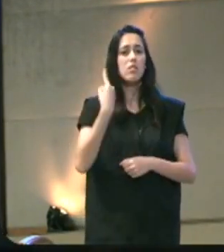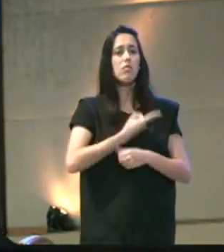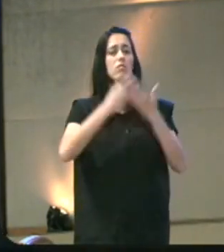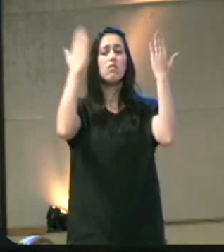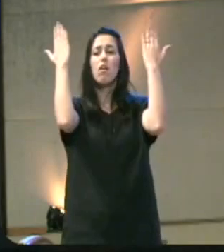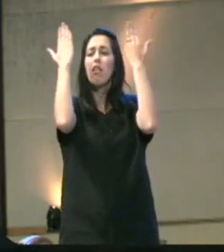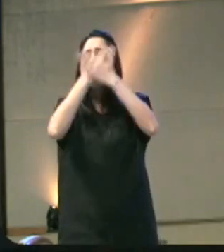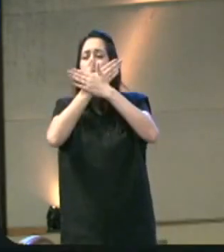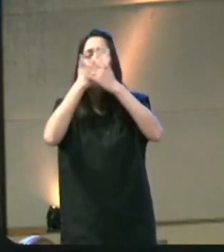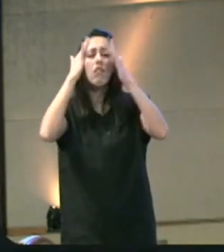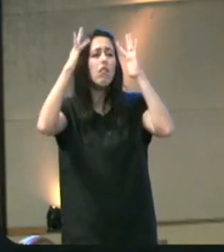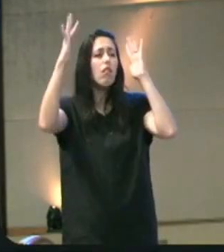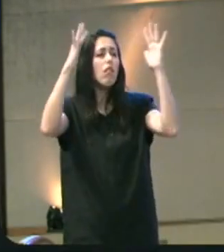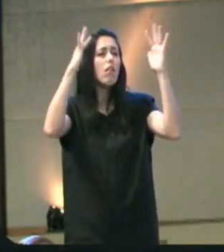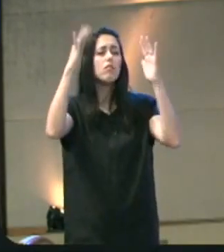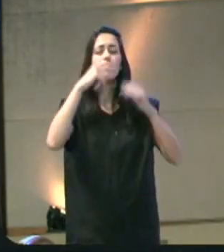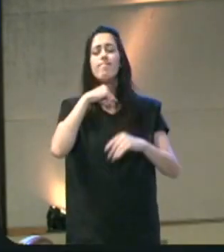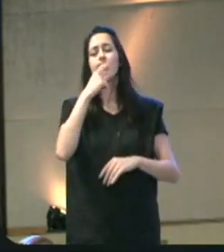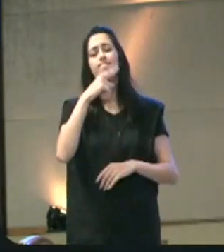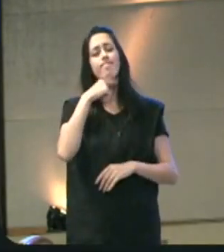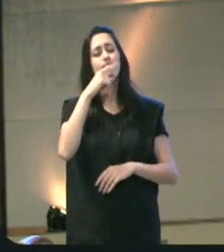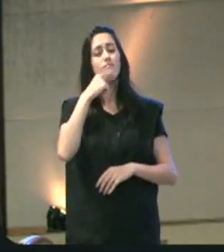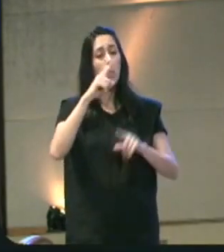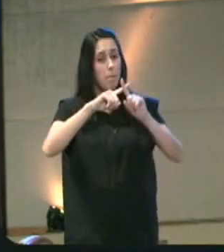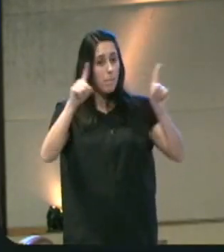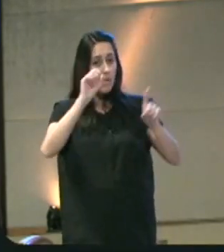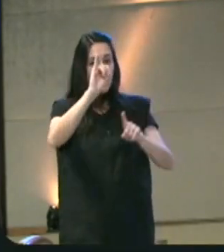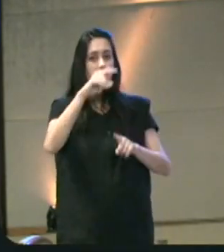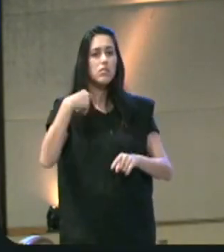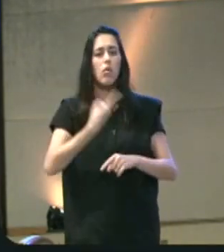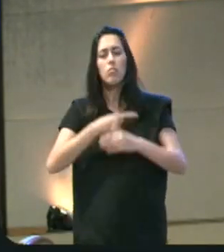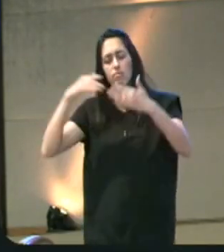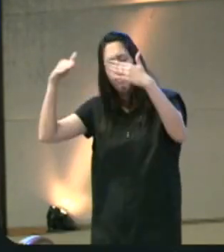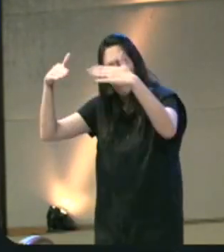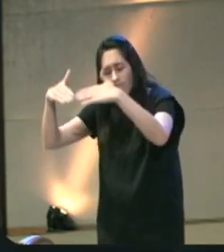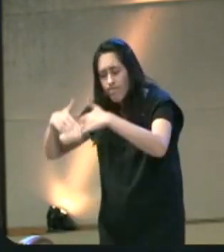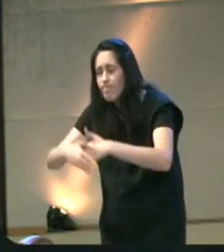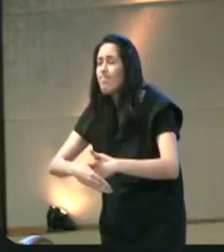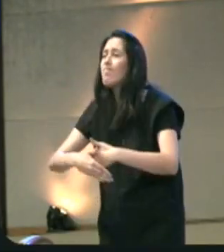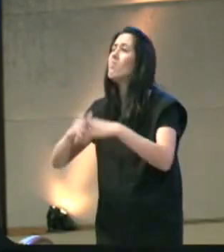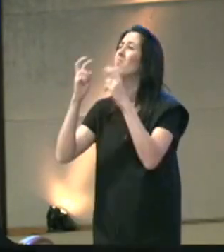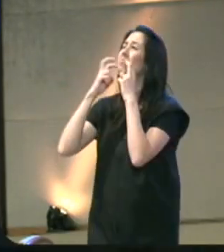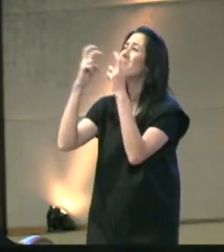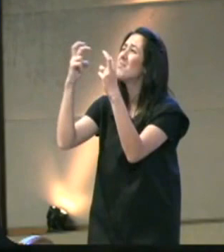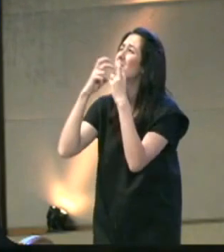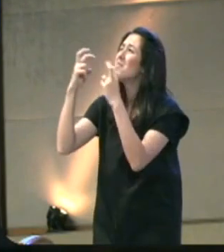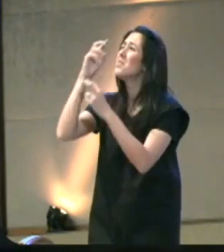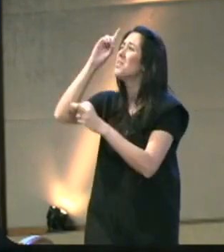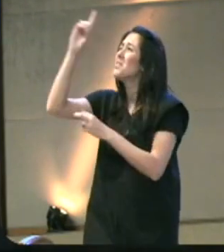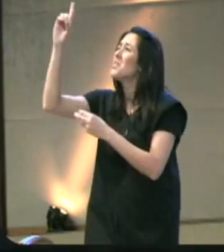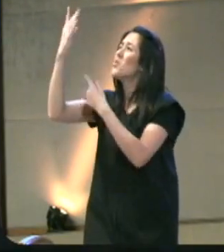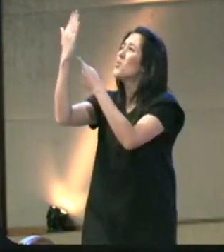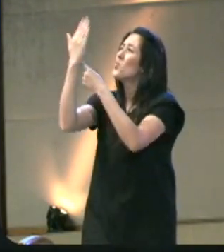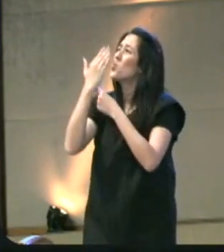discerne o caminho, mas quando nos rendemos ao Senhor e quando clamamos pelo controle dEle nas nossas vidas,